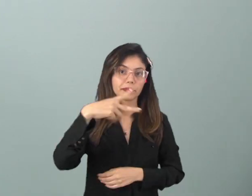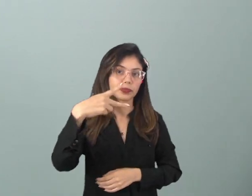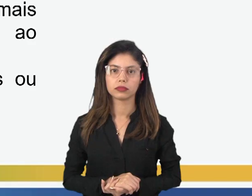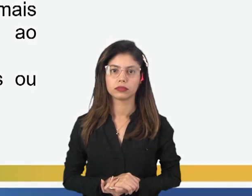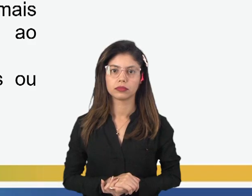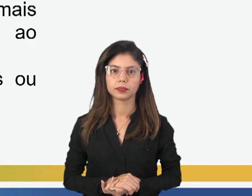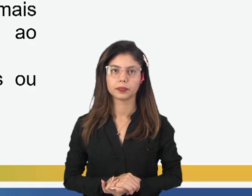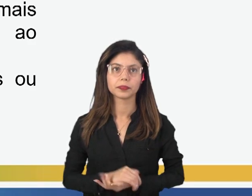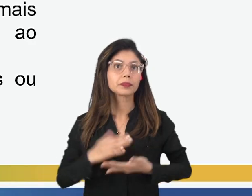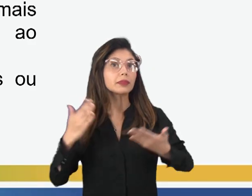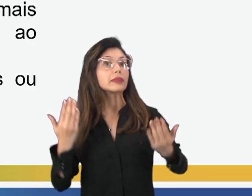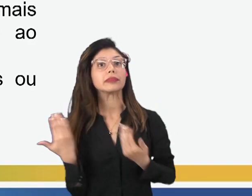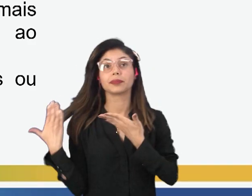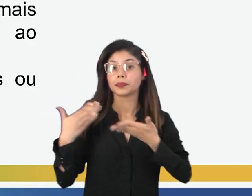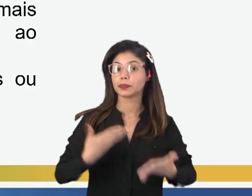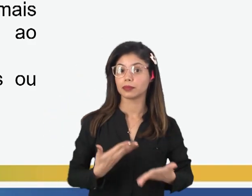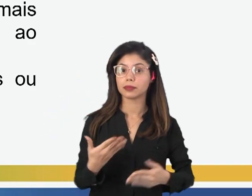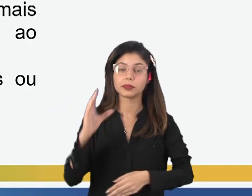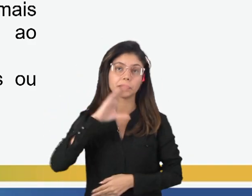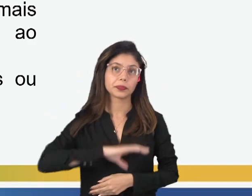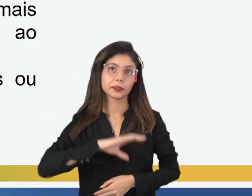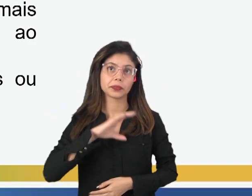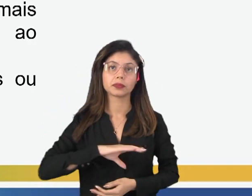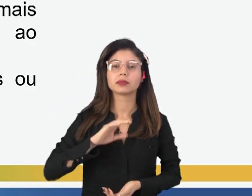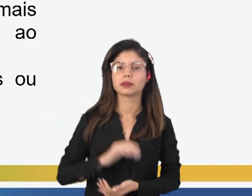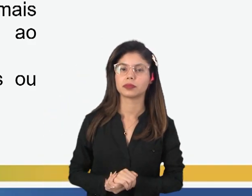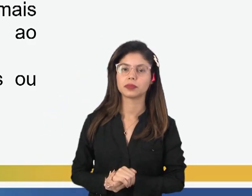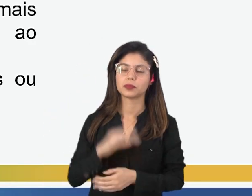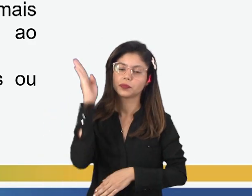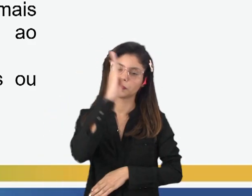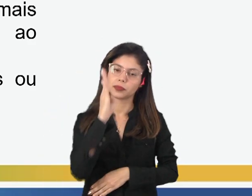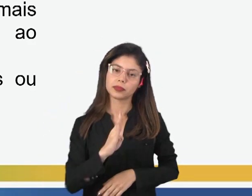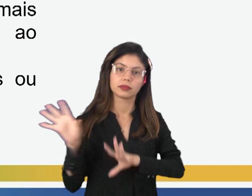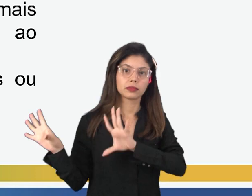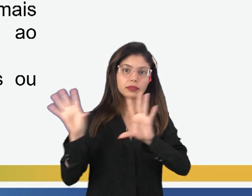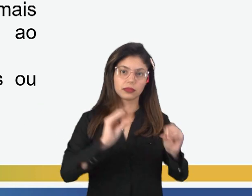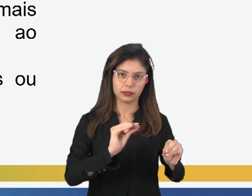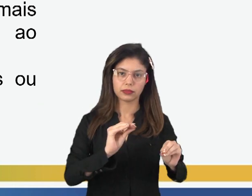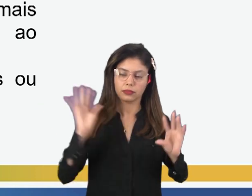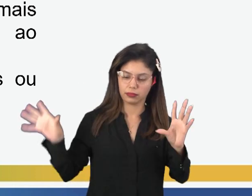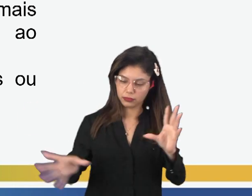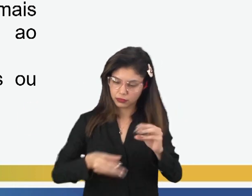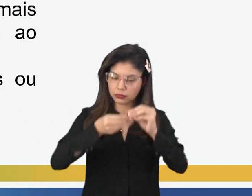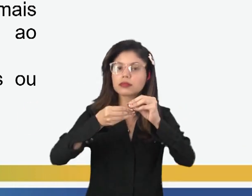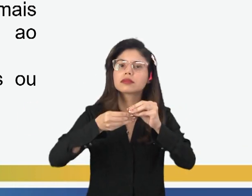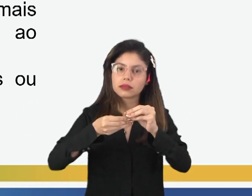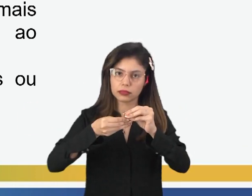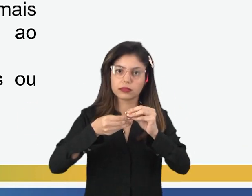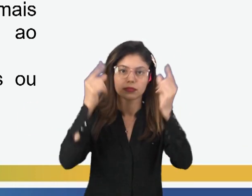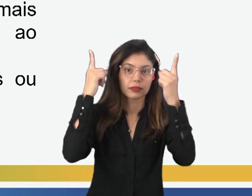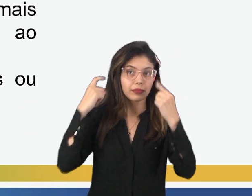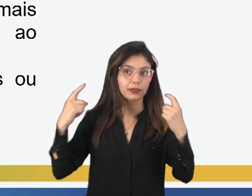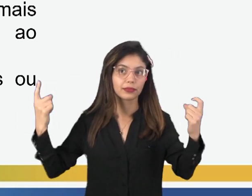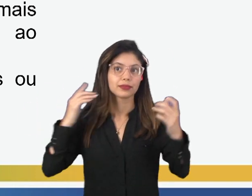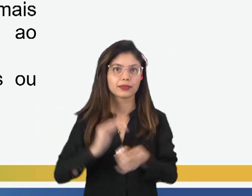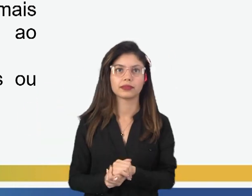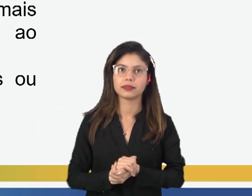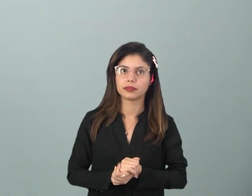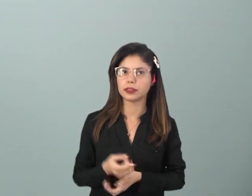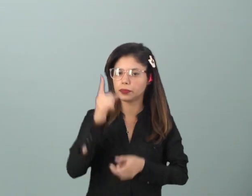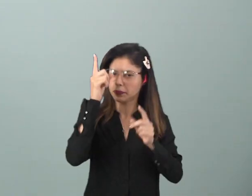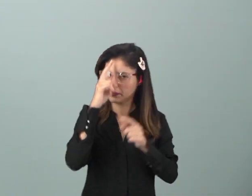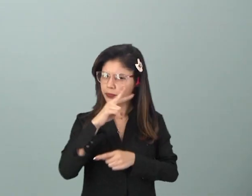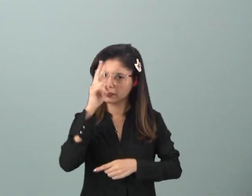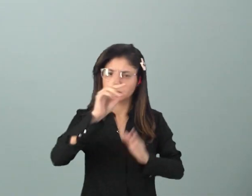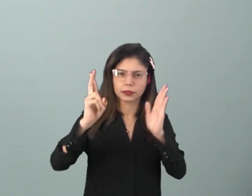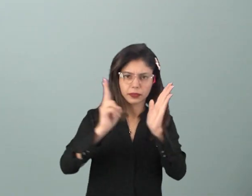MPB. A chegada do português colonizador no Brasil vai trazer um incremento para a sonoridade brasileira. Vamos lembrar